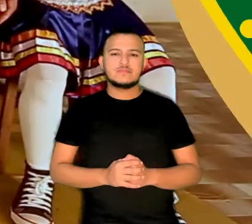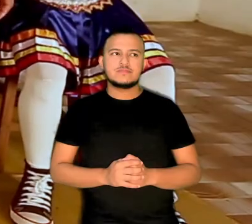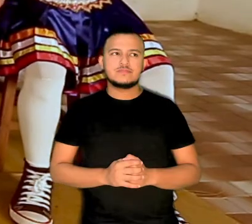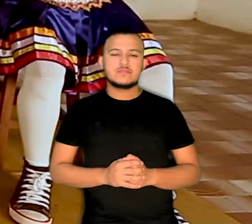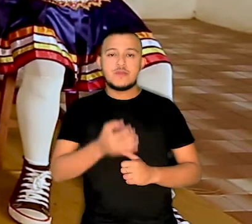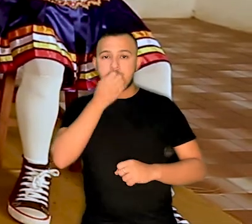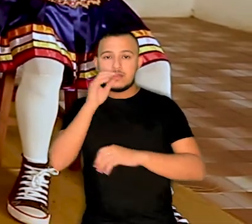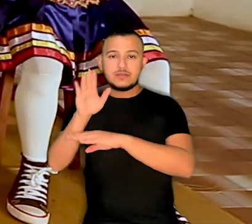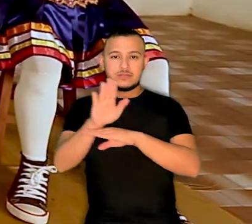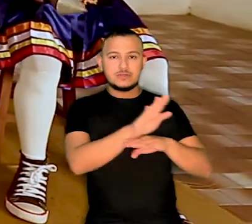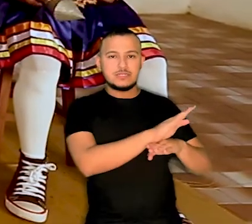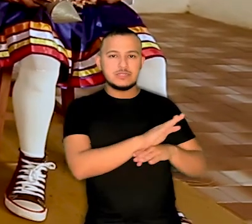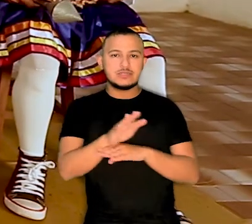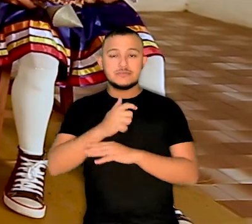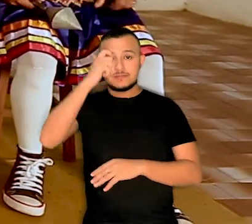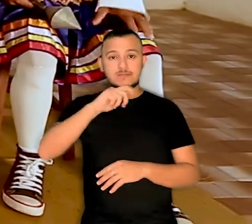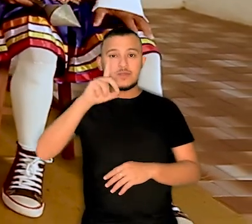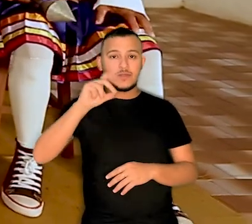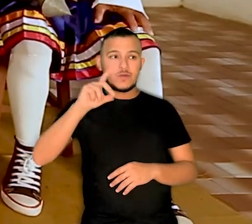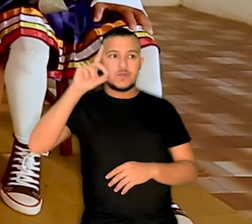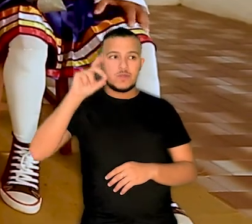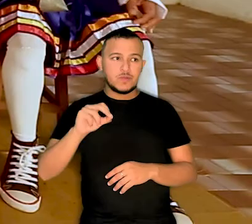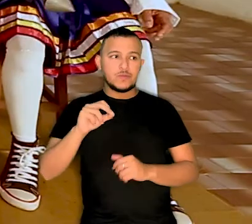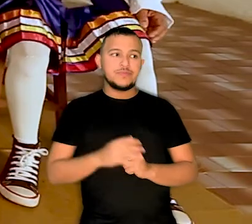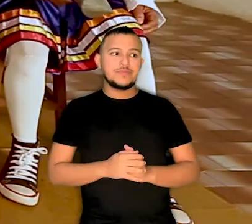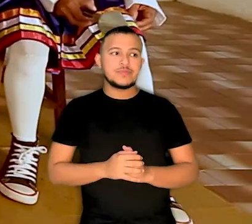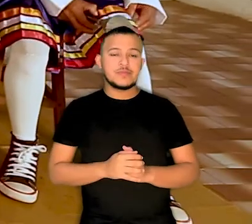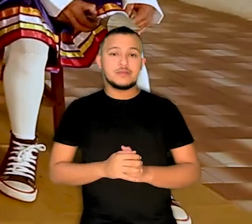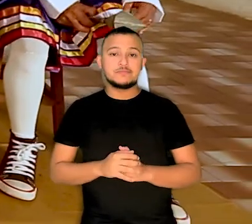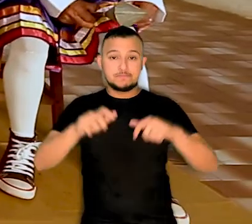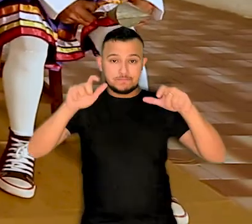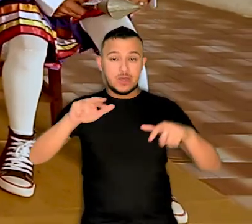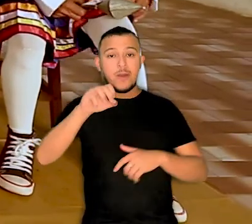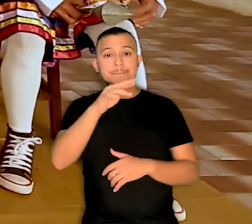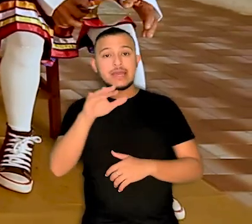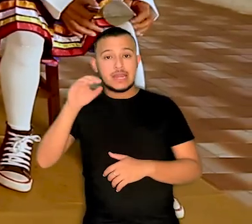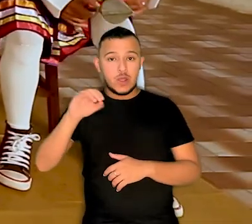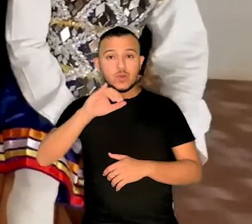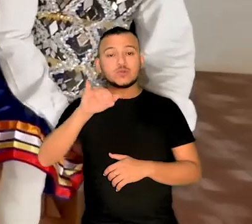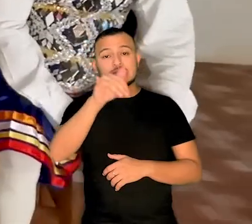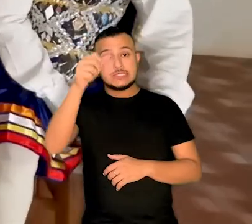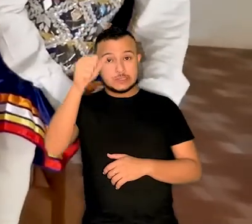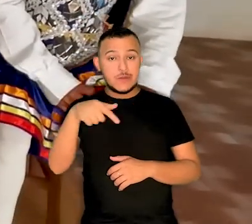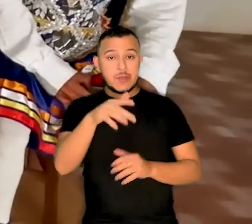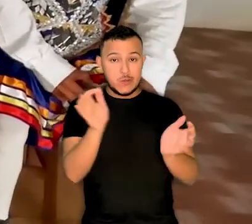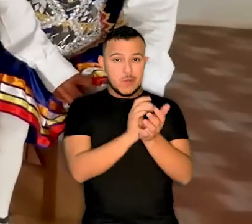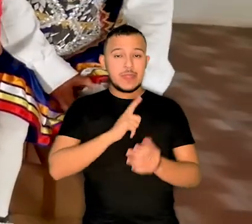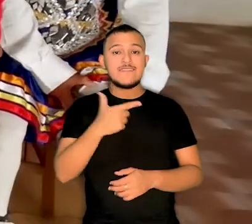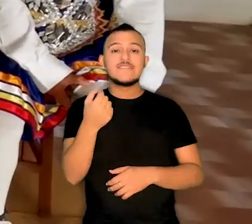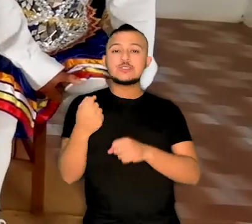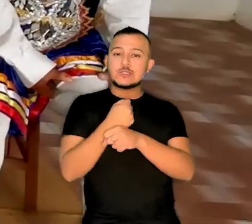Boa tarde, sou o mestre Odô, do Reisado São Francisco, bairro Mulherão, Juazeiro do Norte. Esse Reisado tem 20 anos de vida, que